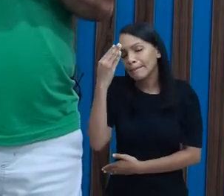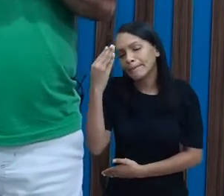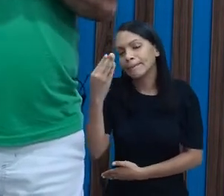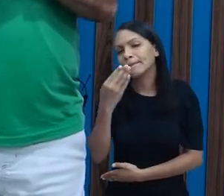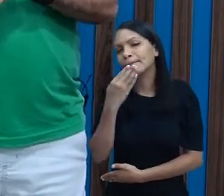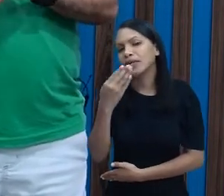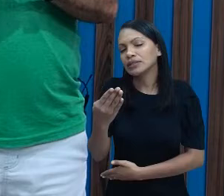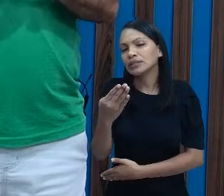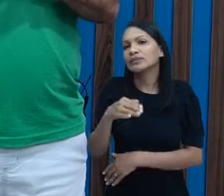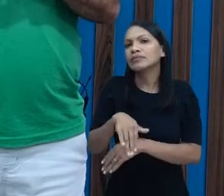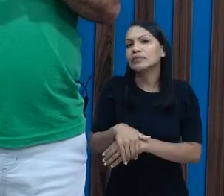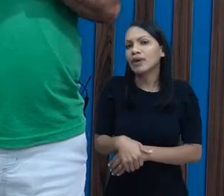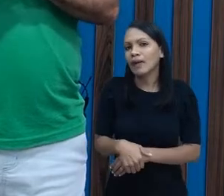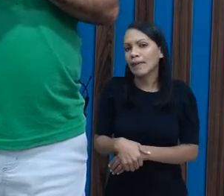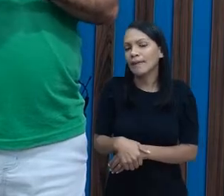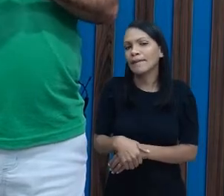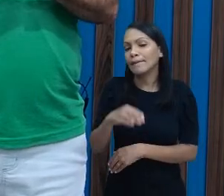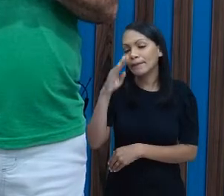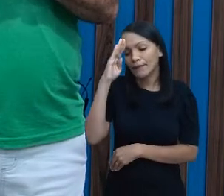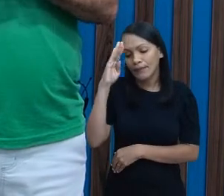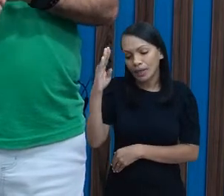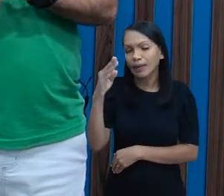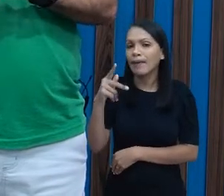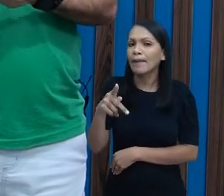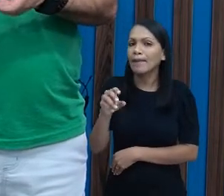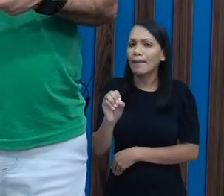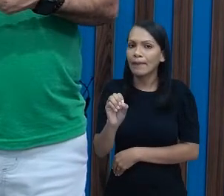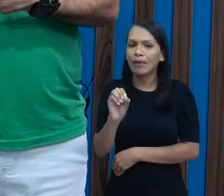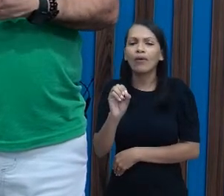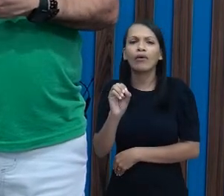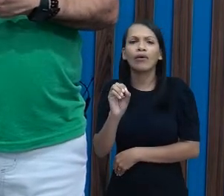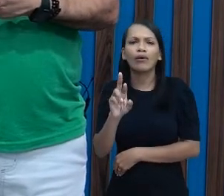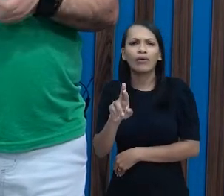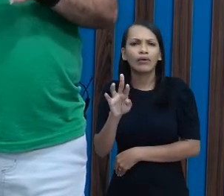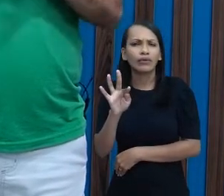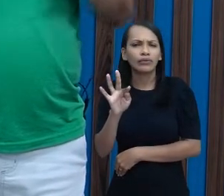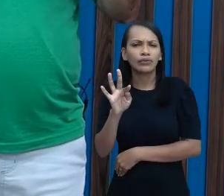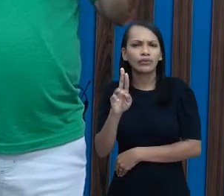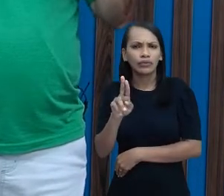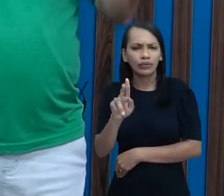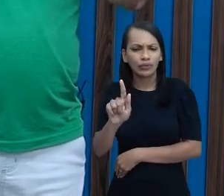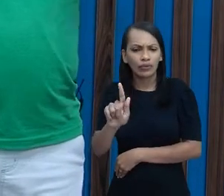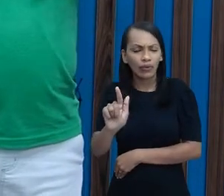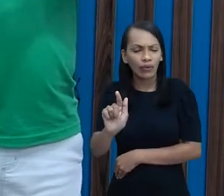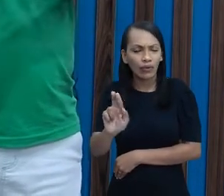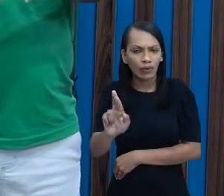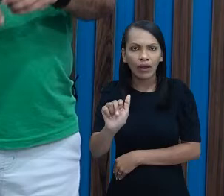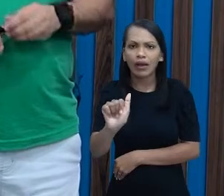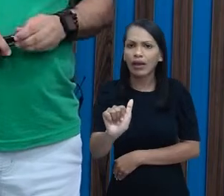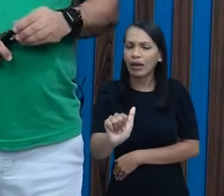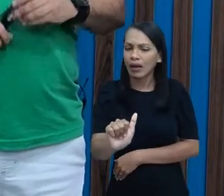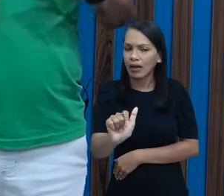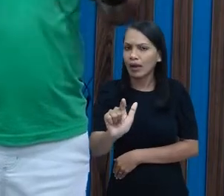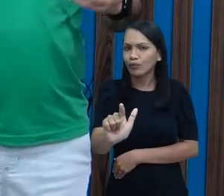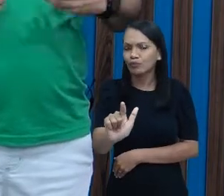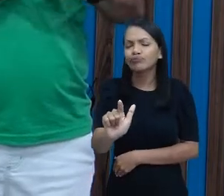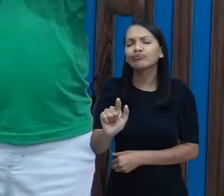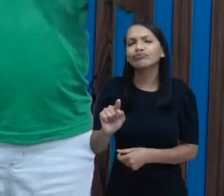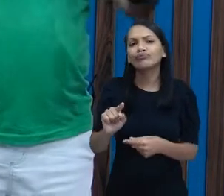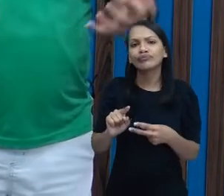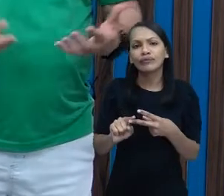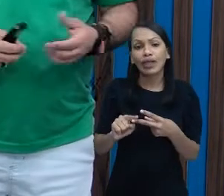Portugal, Espanha, Inglaterra, França e Holanda, eles vão, por meio das